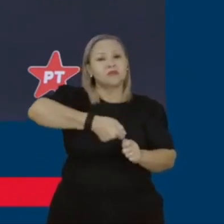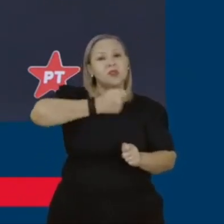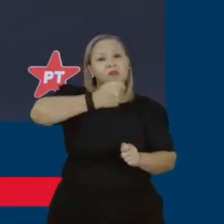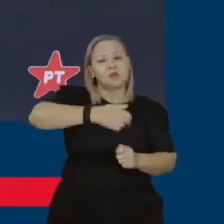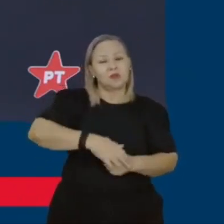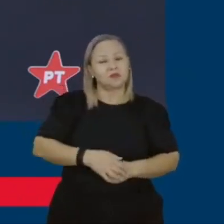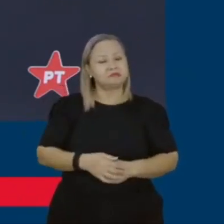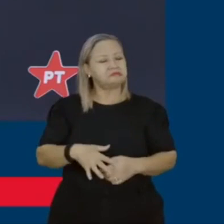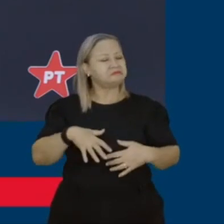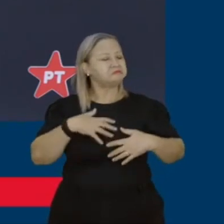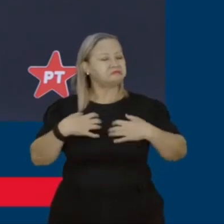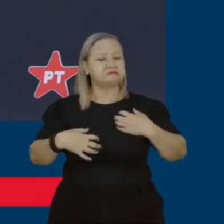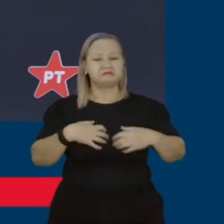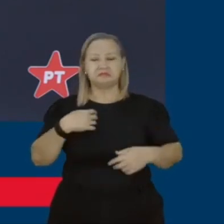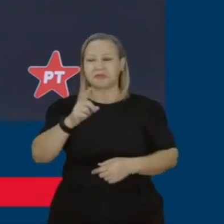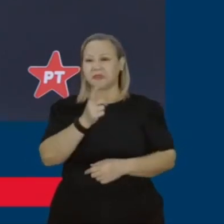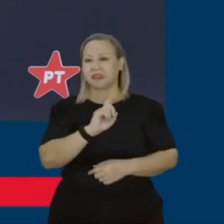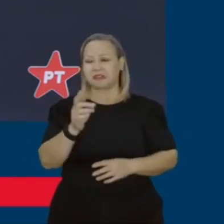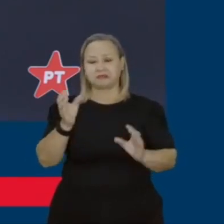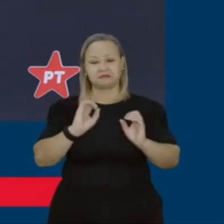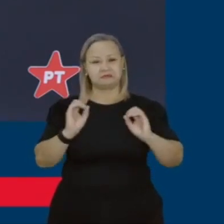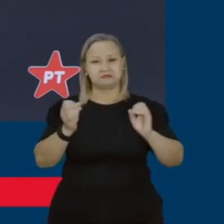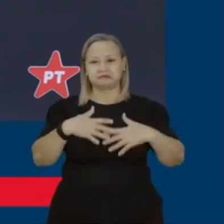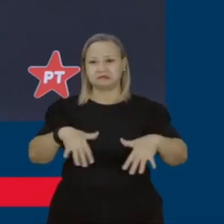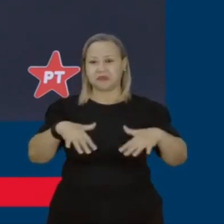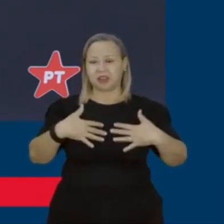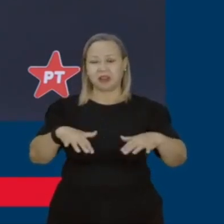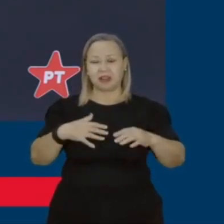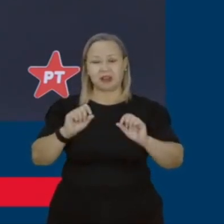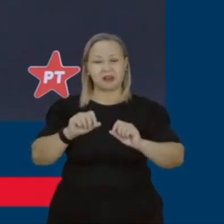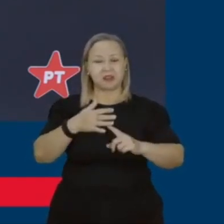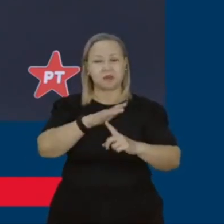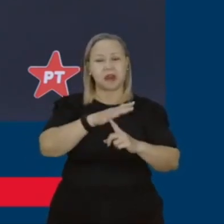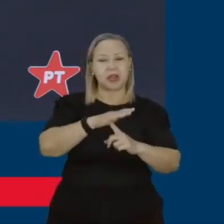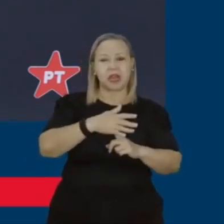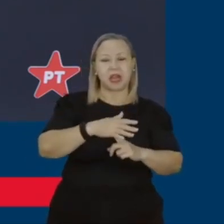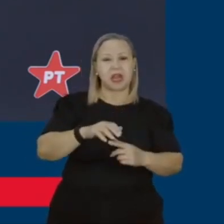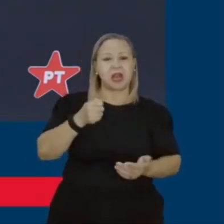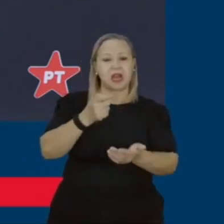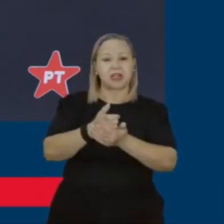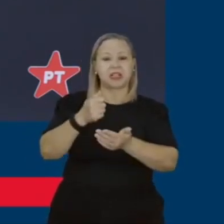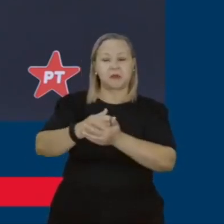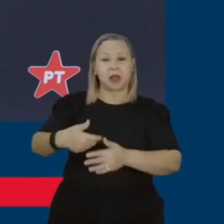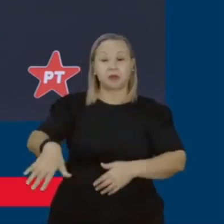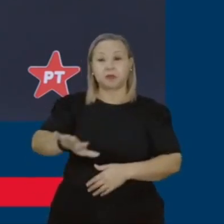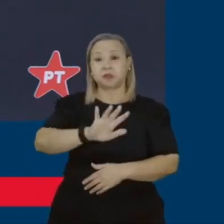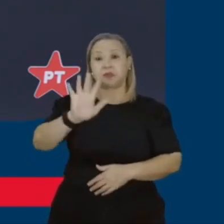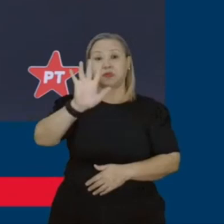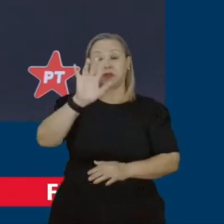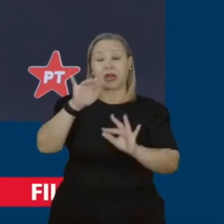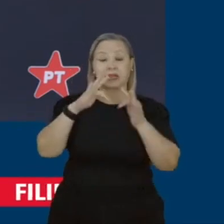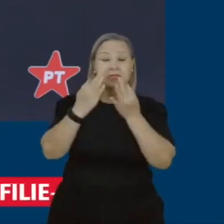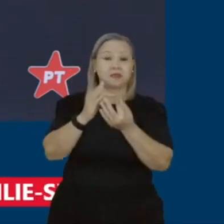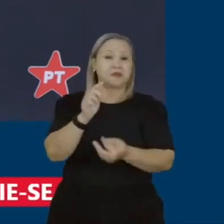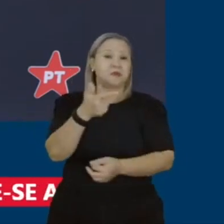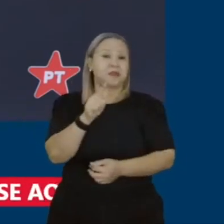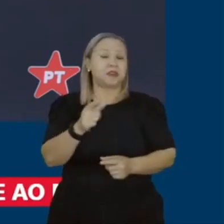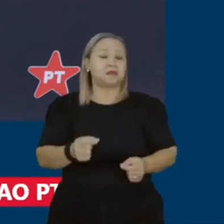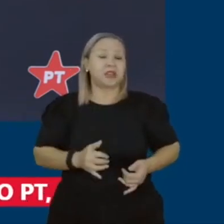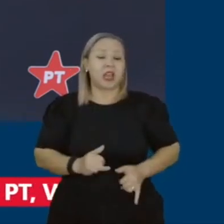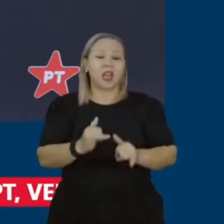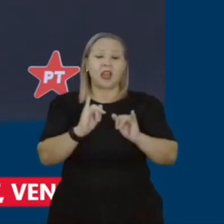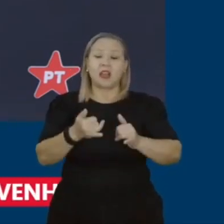se incomodando se a indústria do Paraná está pagando preço absurdo pela energia, se as famílias não têm a comodidade de uma